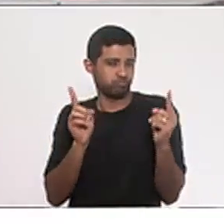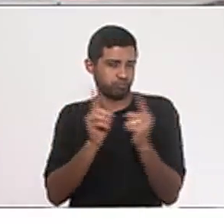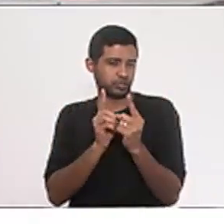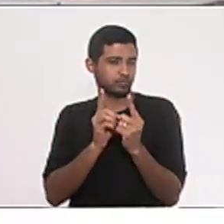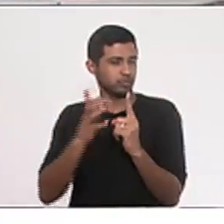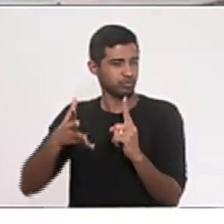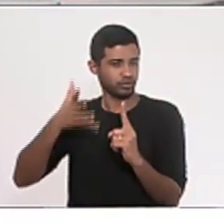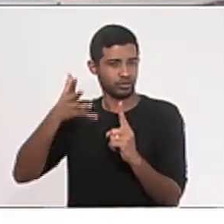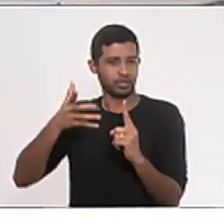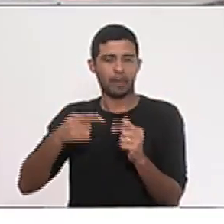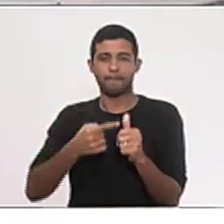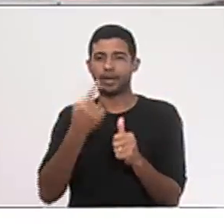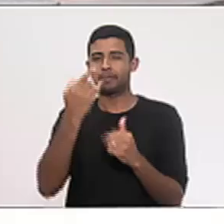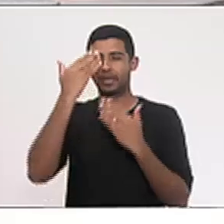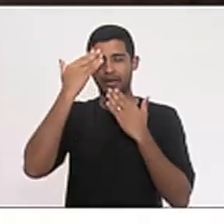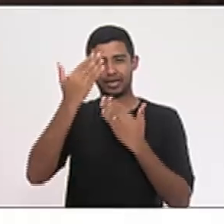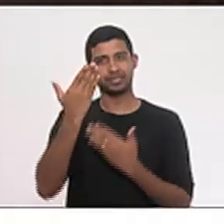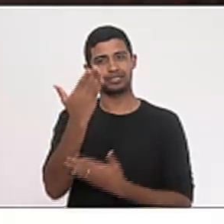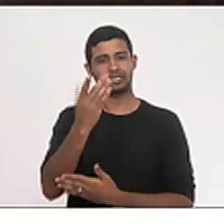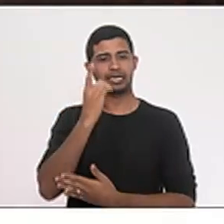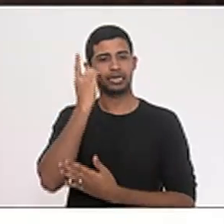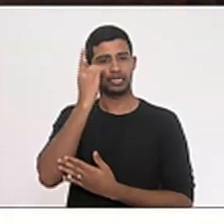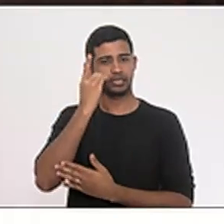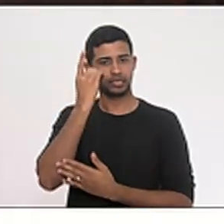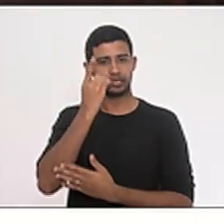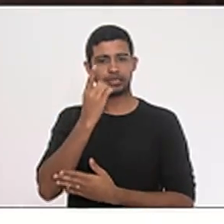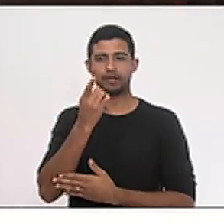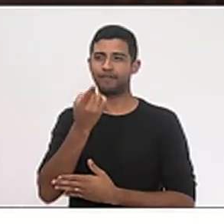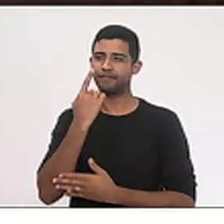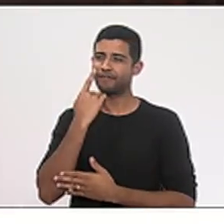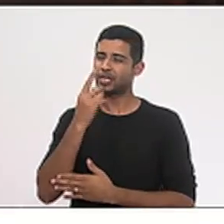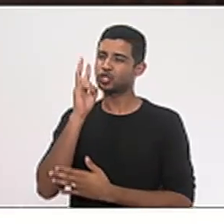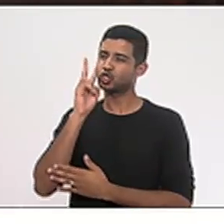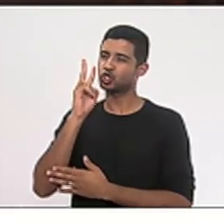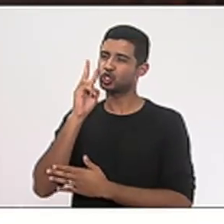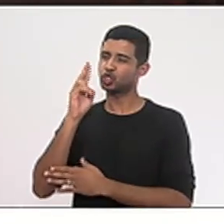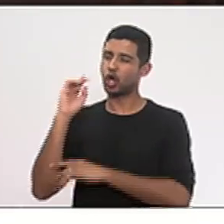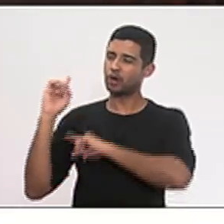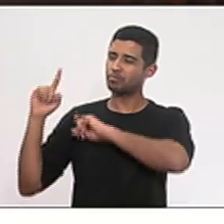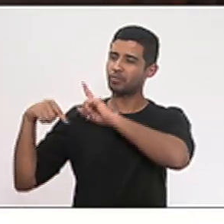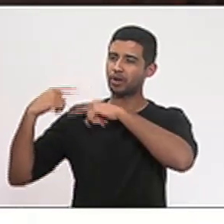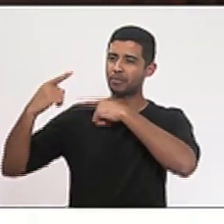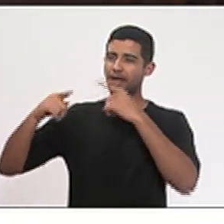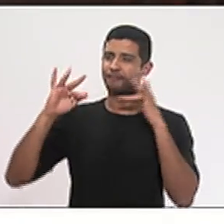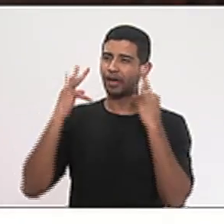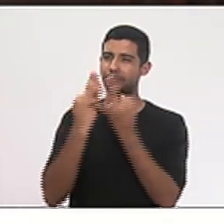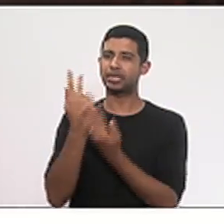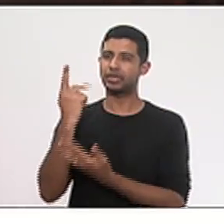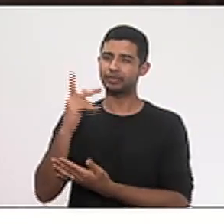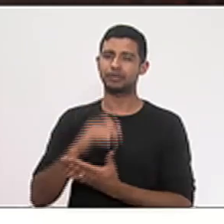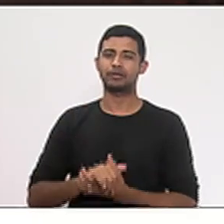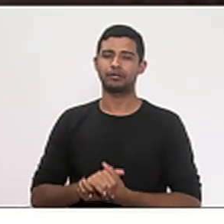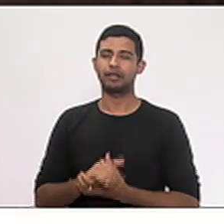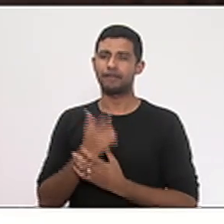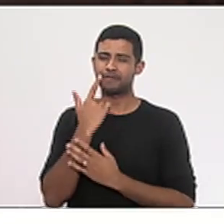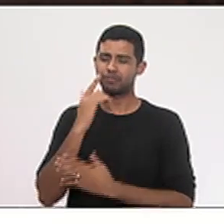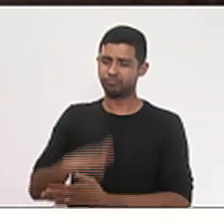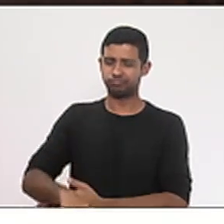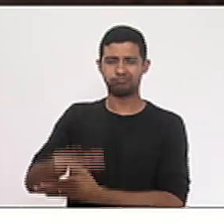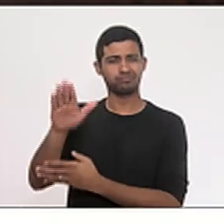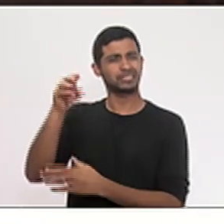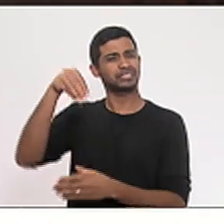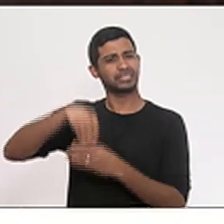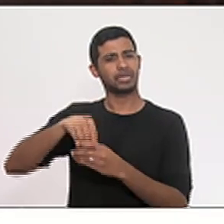eu quero agradecer ao deputado, com seu histórico aqui de familiar, criado dentro